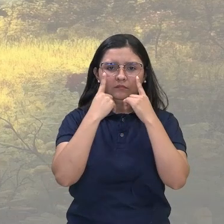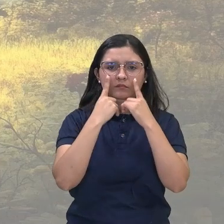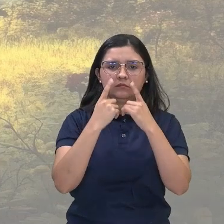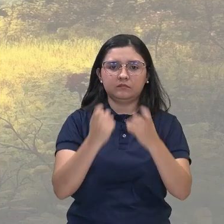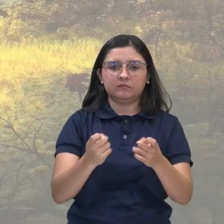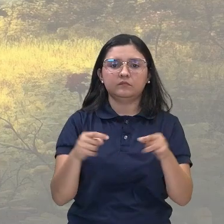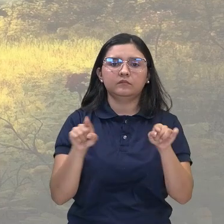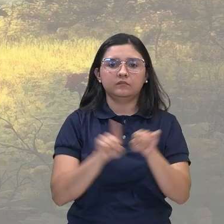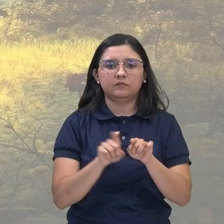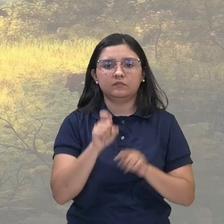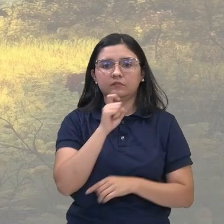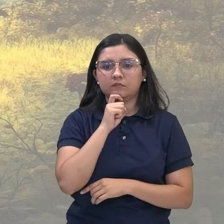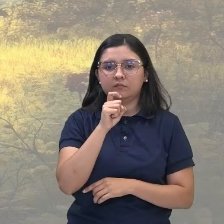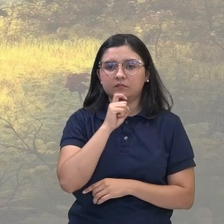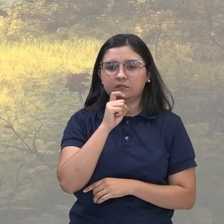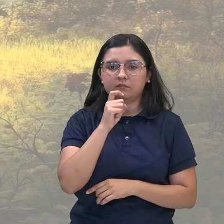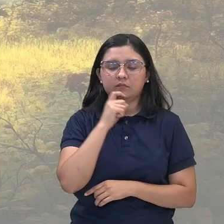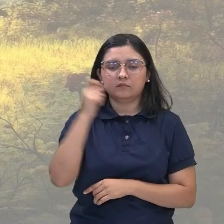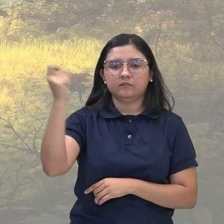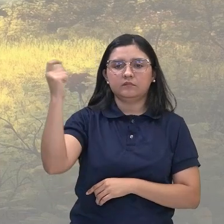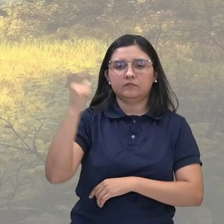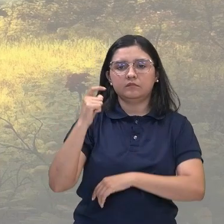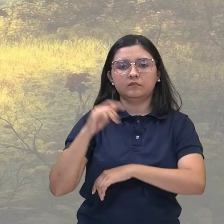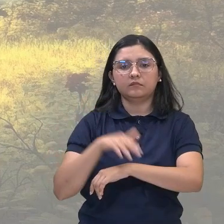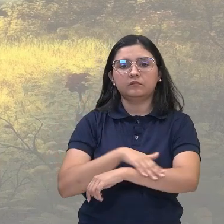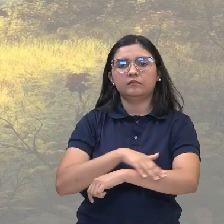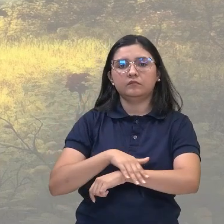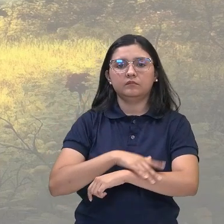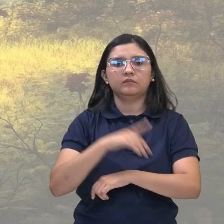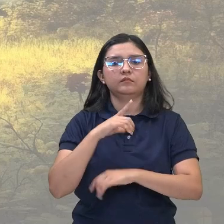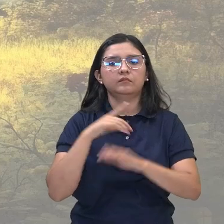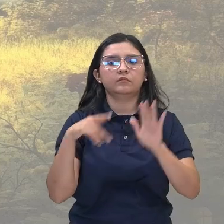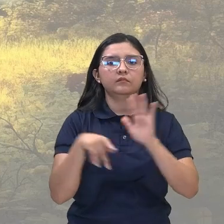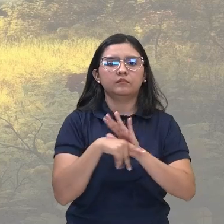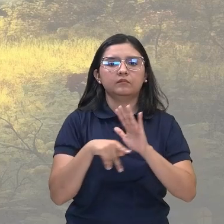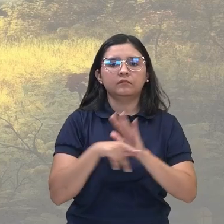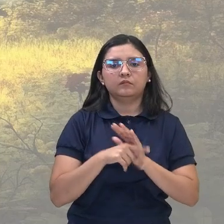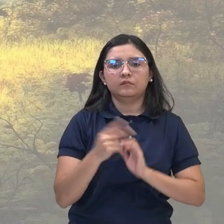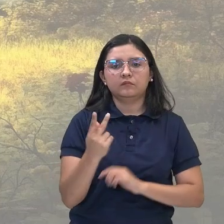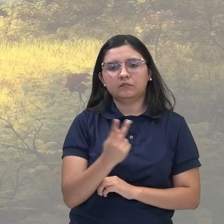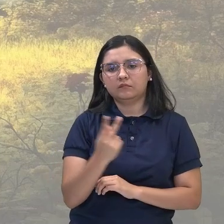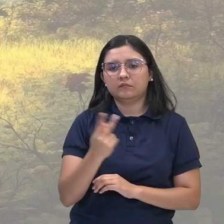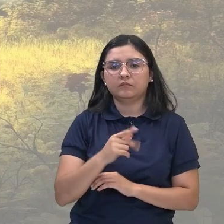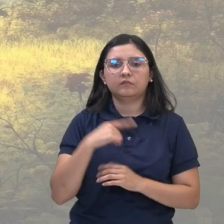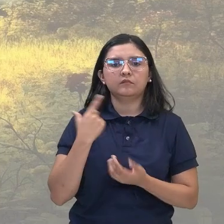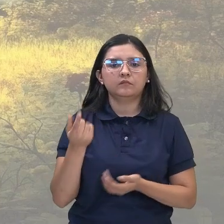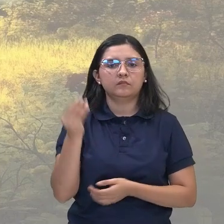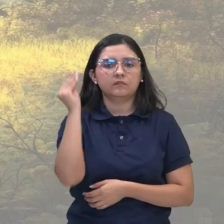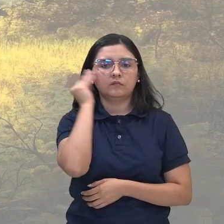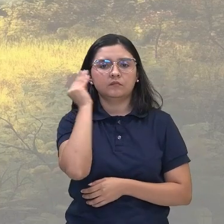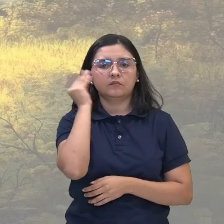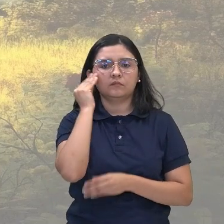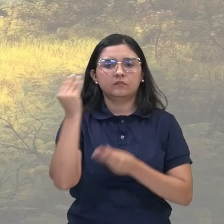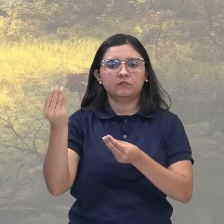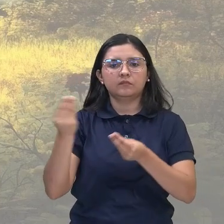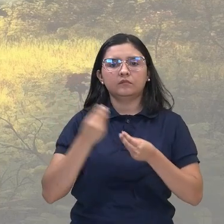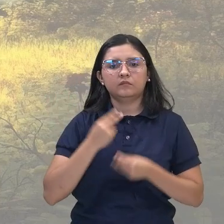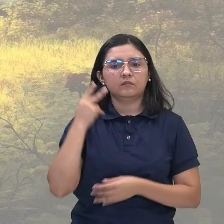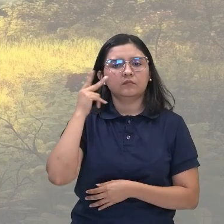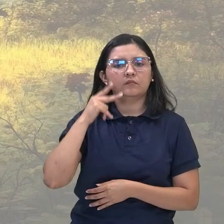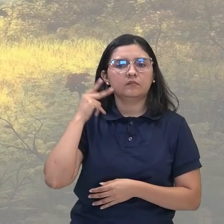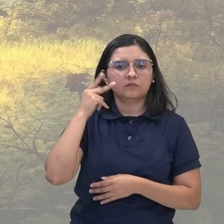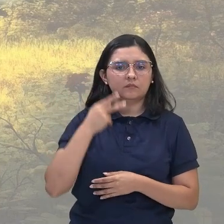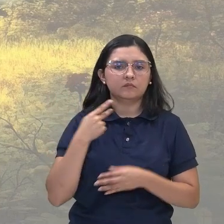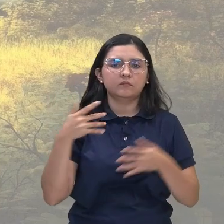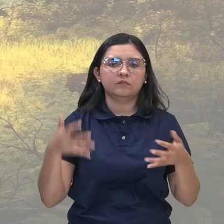frios gelos e dos sóis queimado. Tenho o próprio casal e nele assisto. Dá-me vinho, legume,